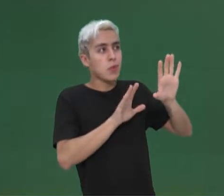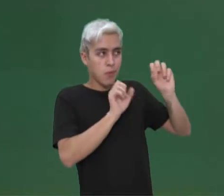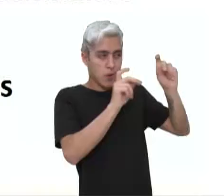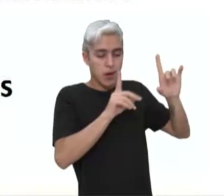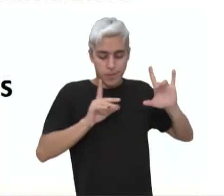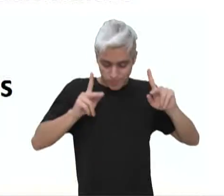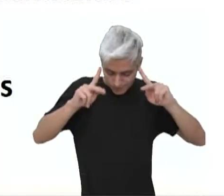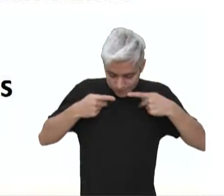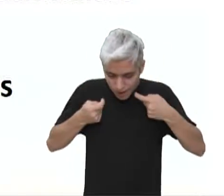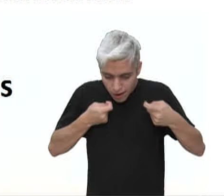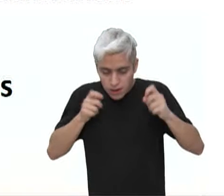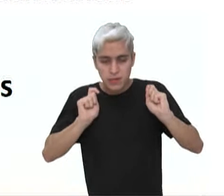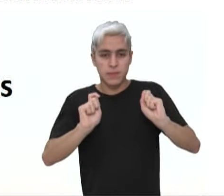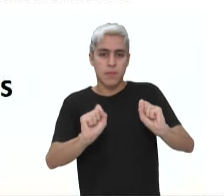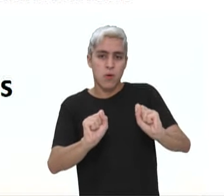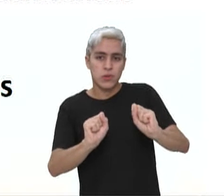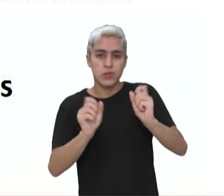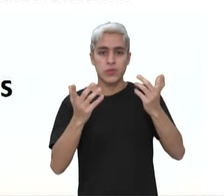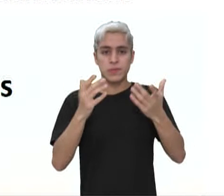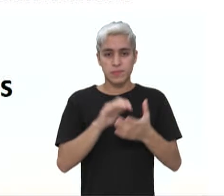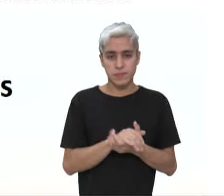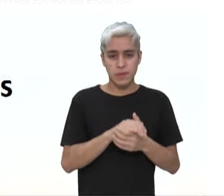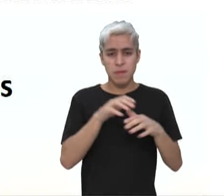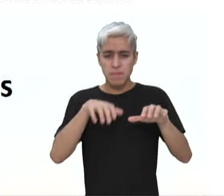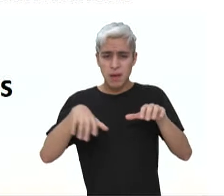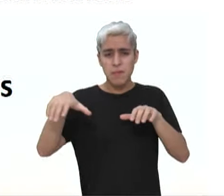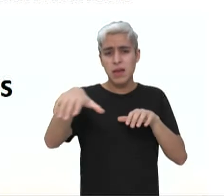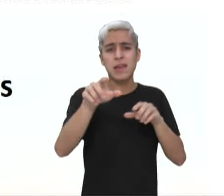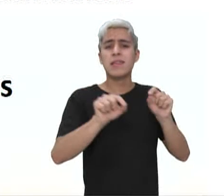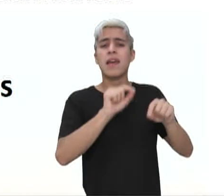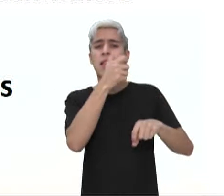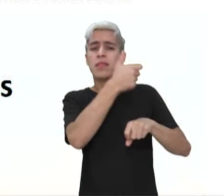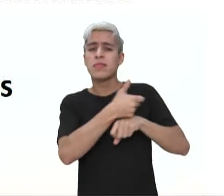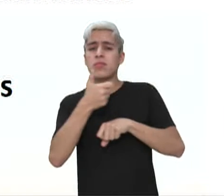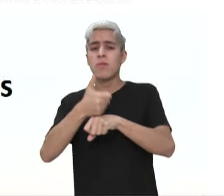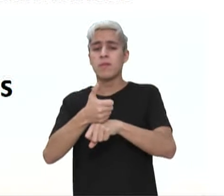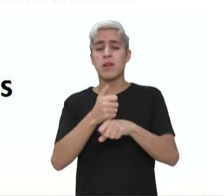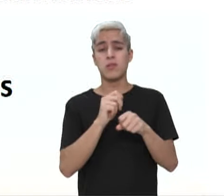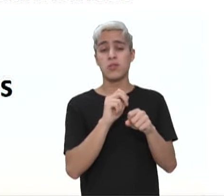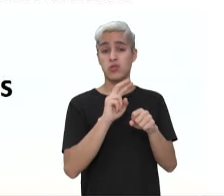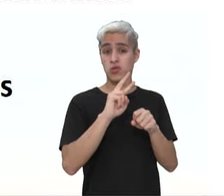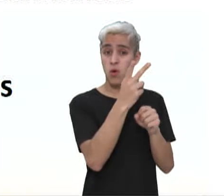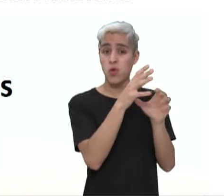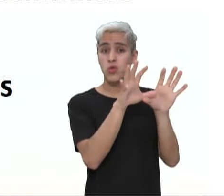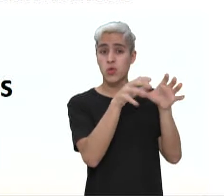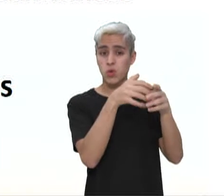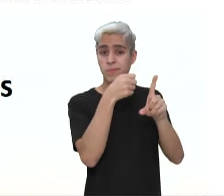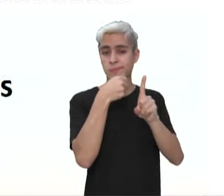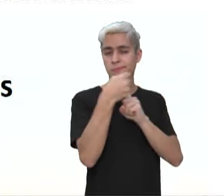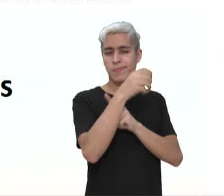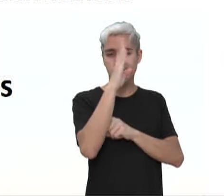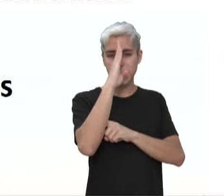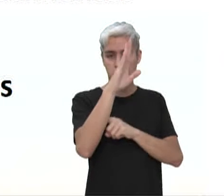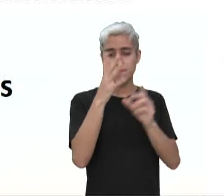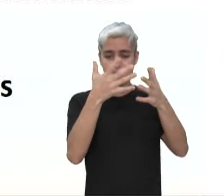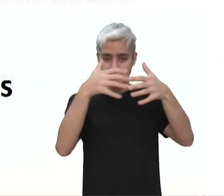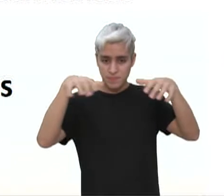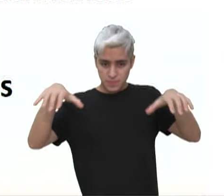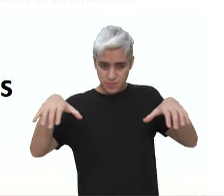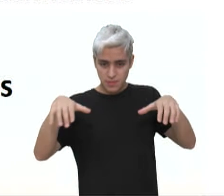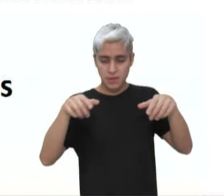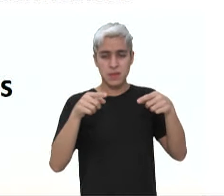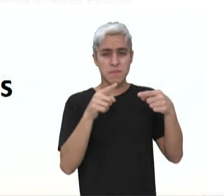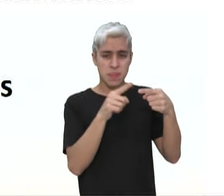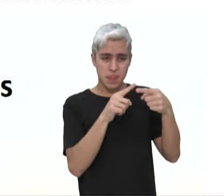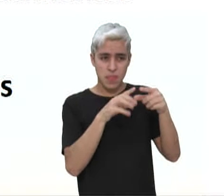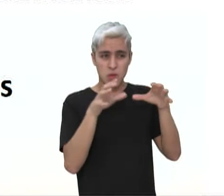Importante. Esses cabildos eram dominados por dois grupos sociais principais. Os